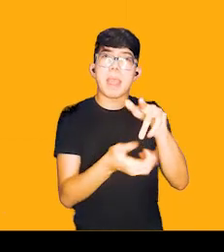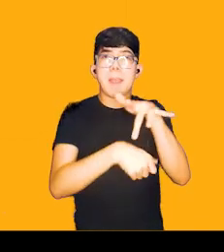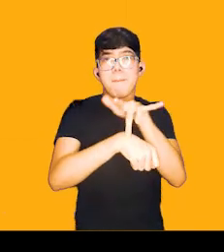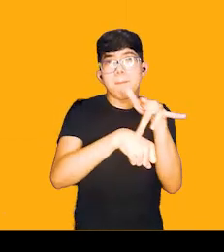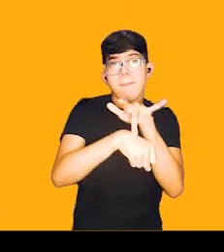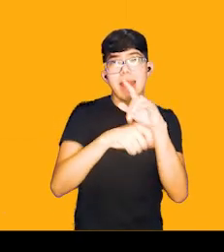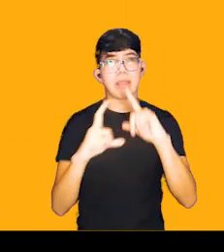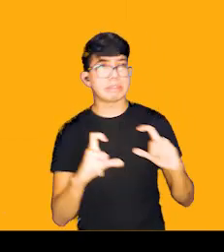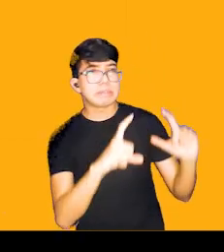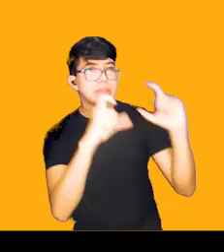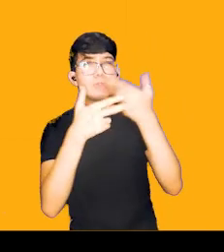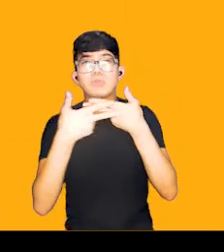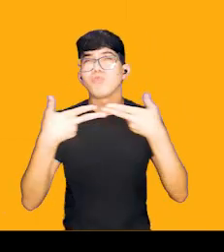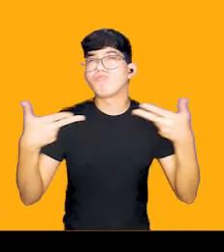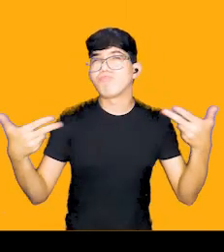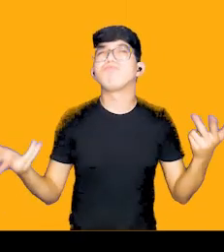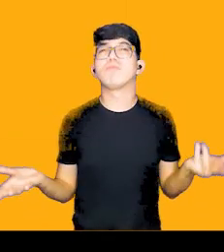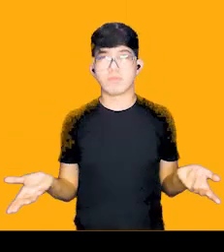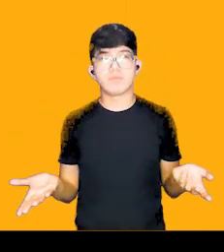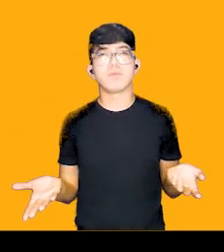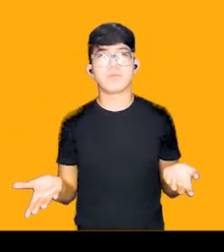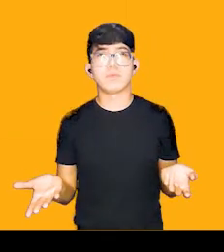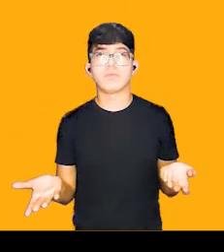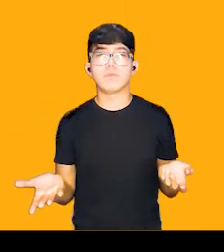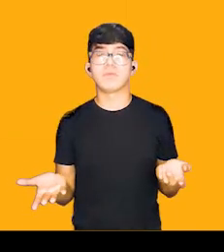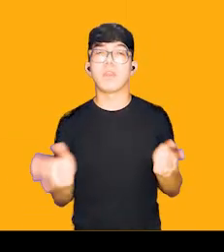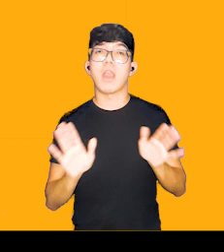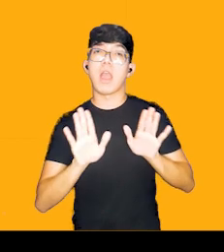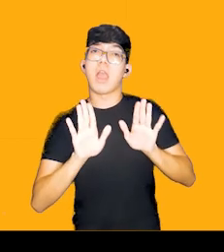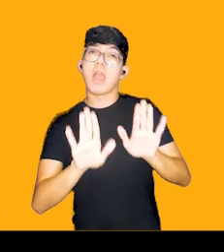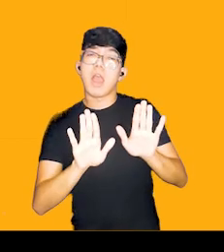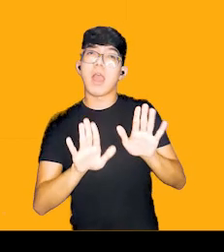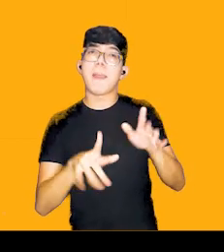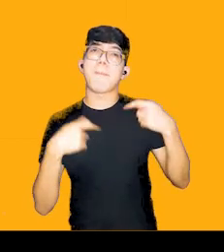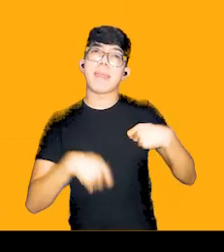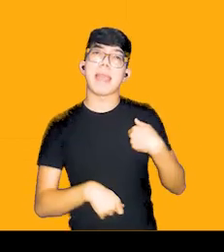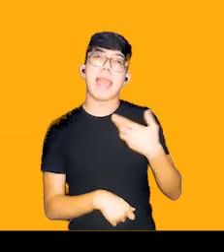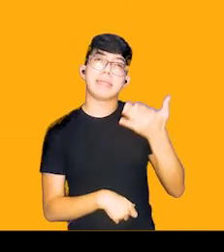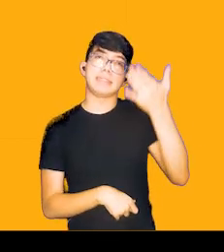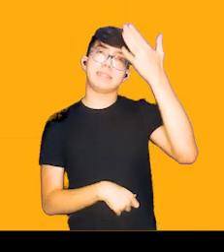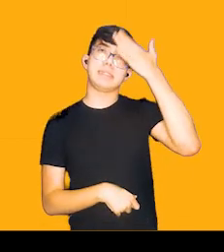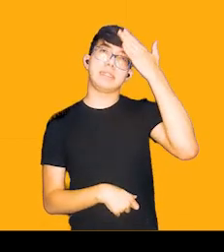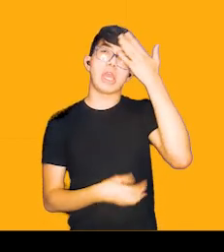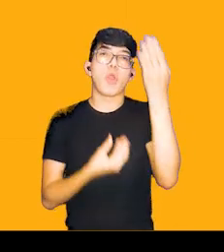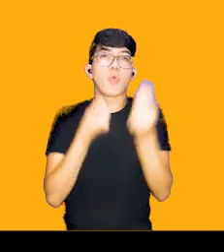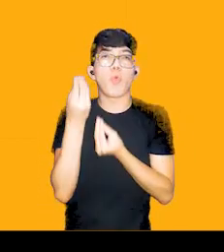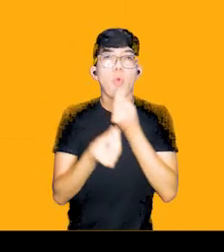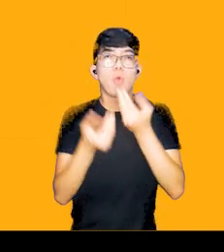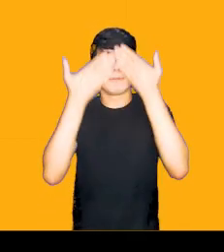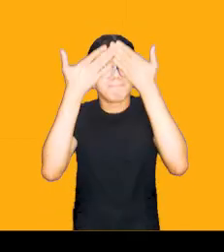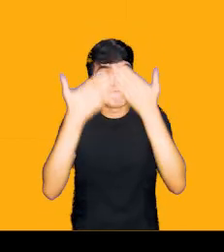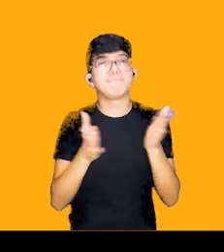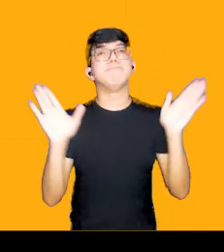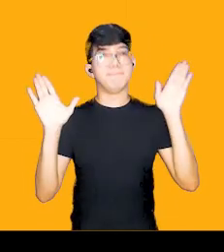balé. Então, assim, não é só o olhar, eu acho que eu tinha que mudar a forma até